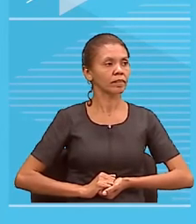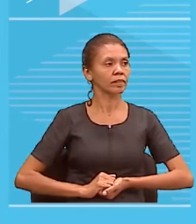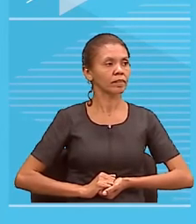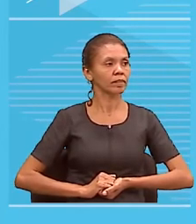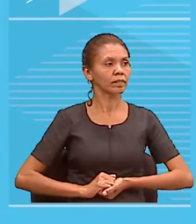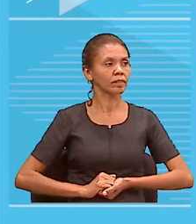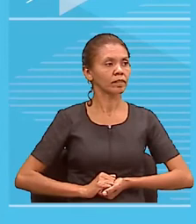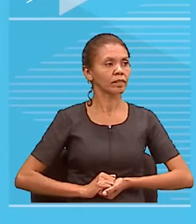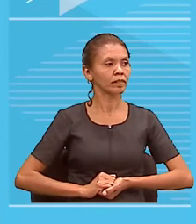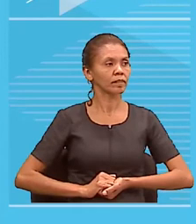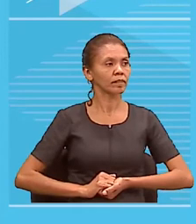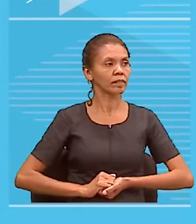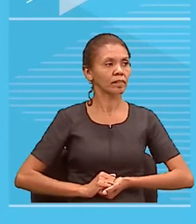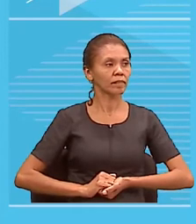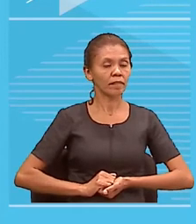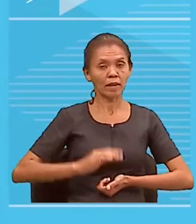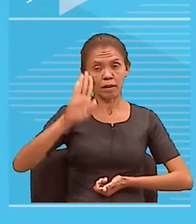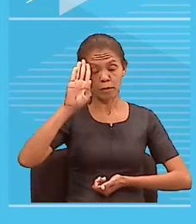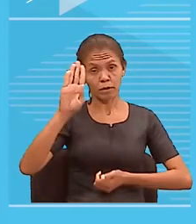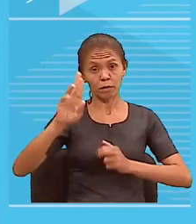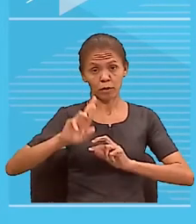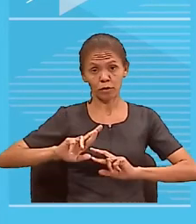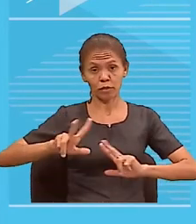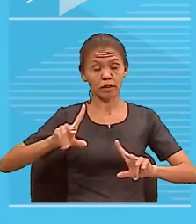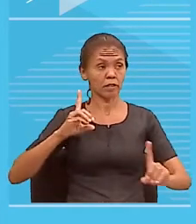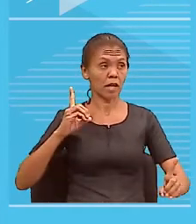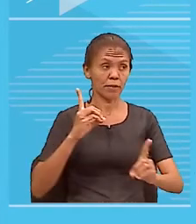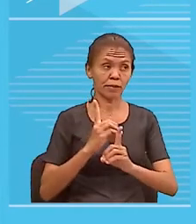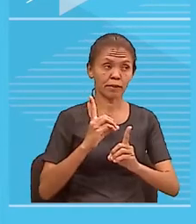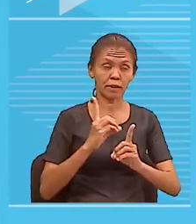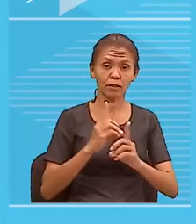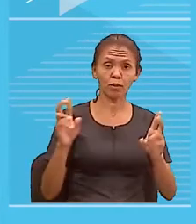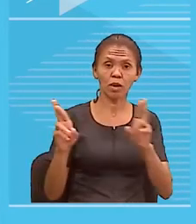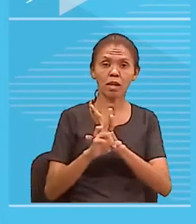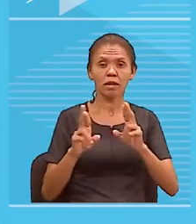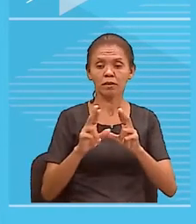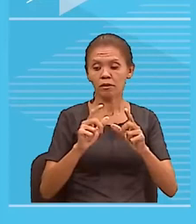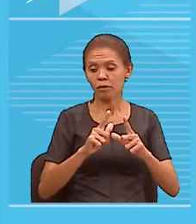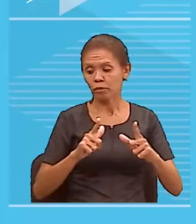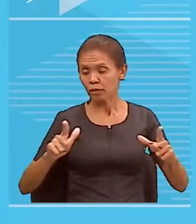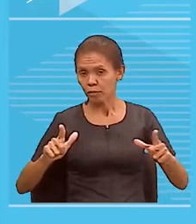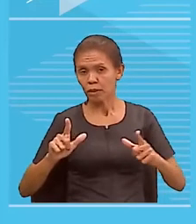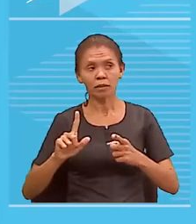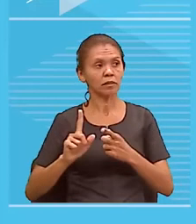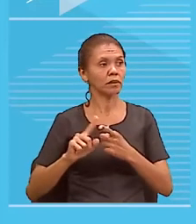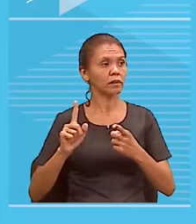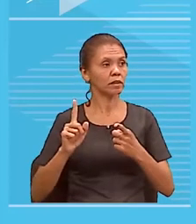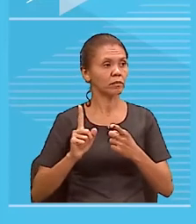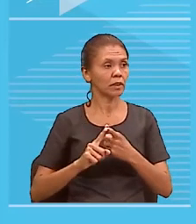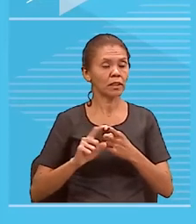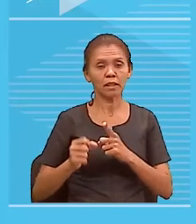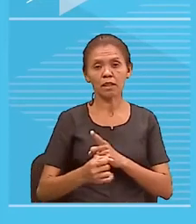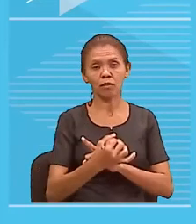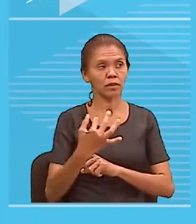a e na quantidade de ligações bom então espero que se você não copiou no slide anterior